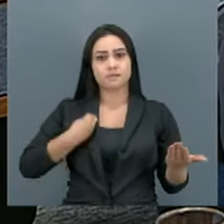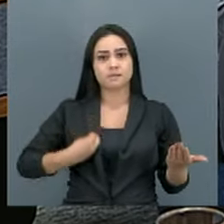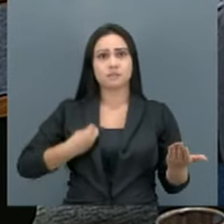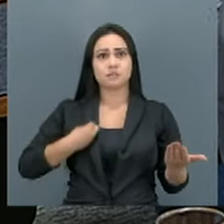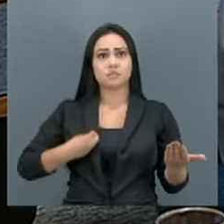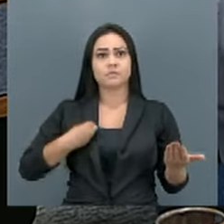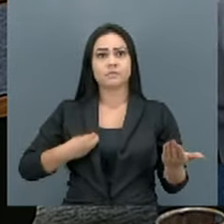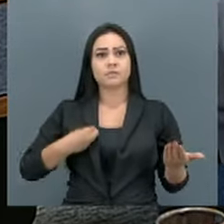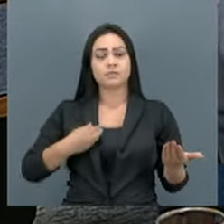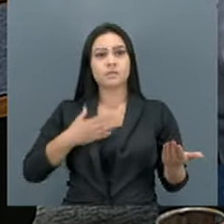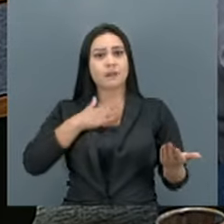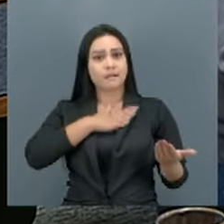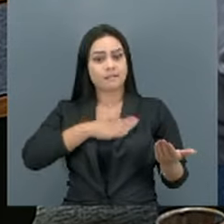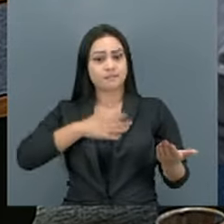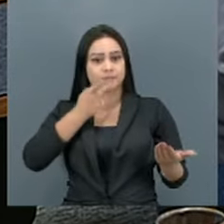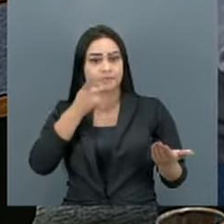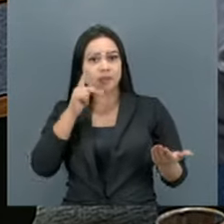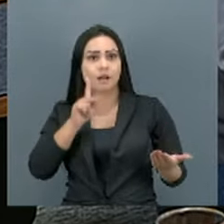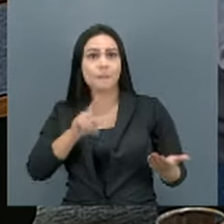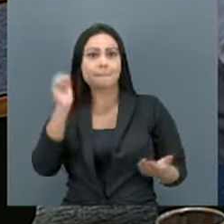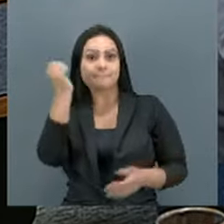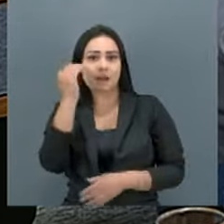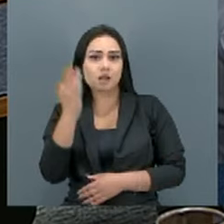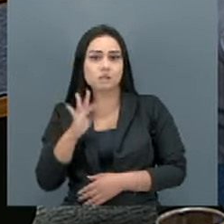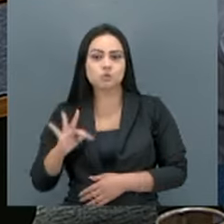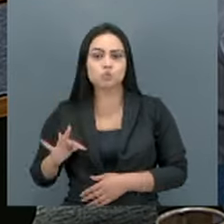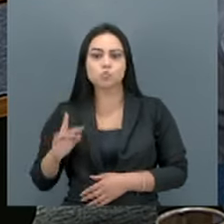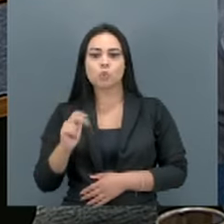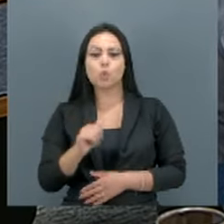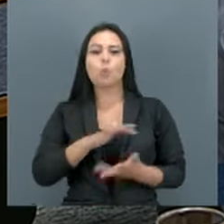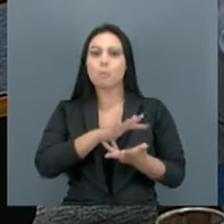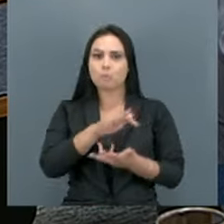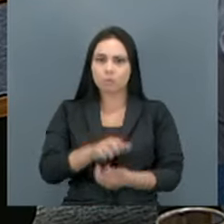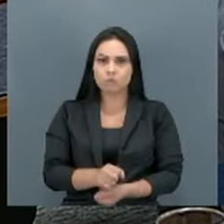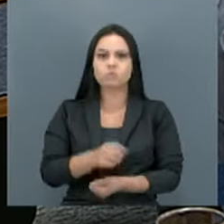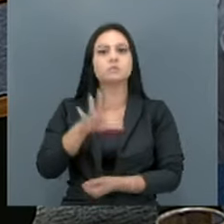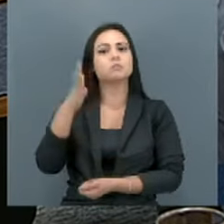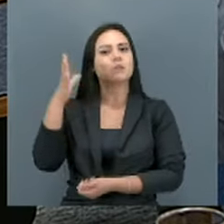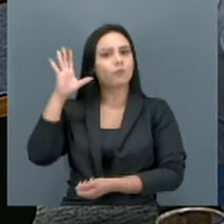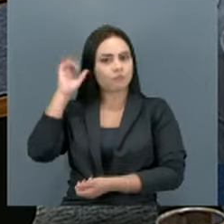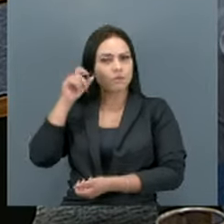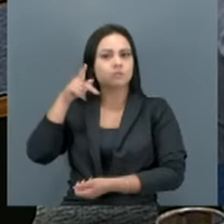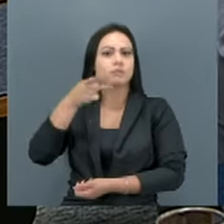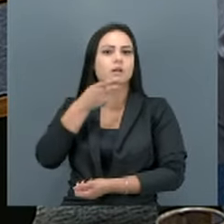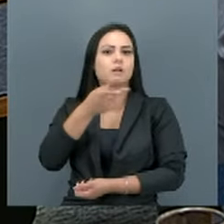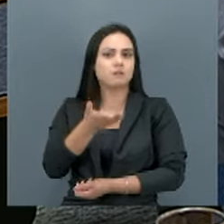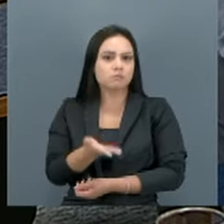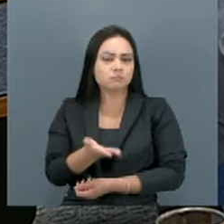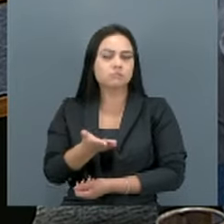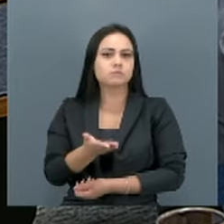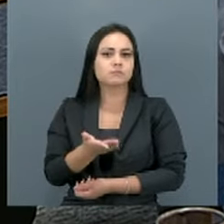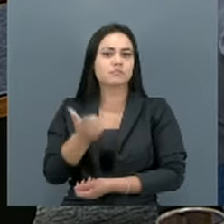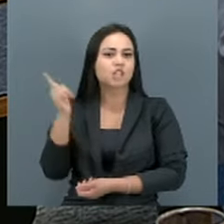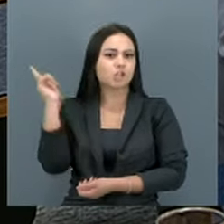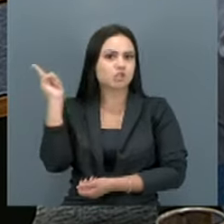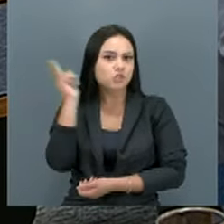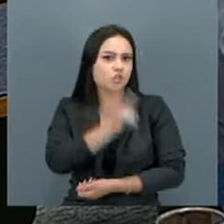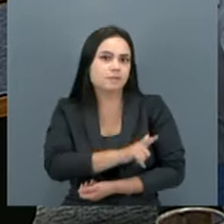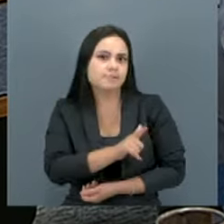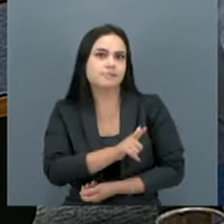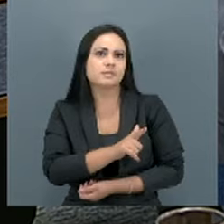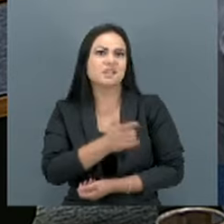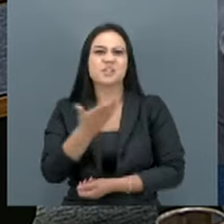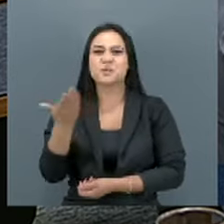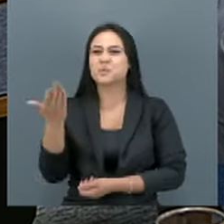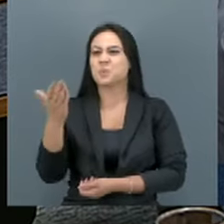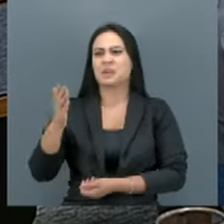satisfeito de ouvir aqui de viva voz. E o Brasil todo e o mundo todo está ouvindo aqui o que ele está falando. Ele quer chance, ele não quer ser